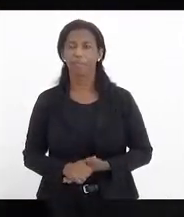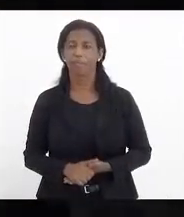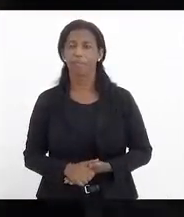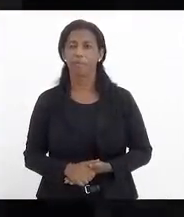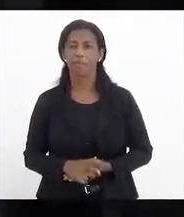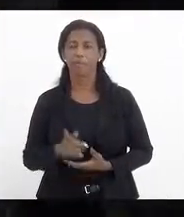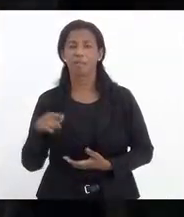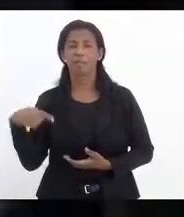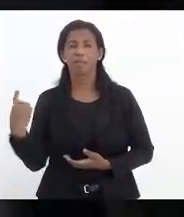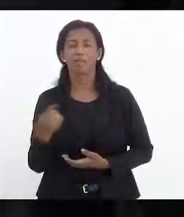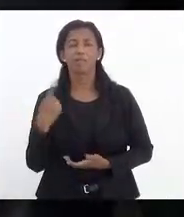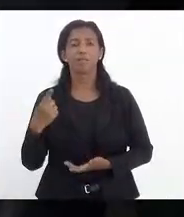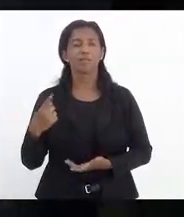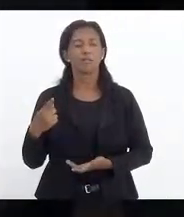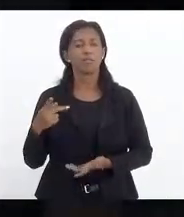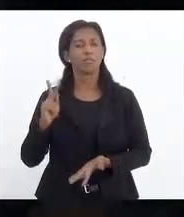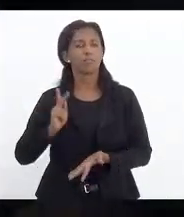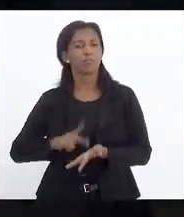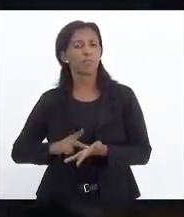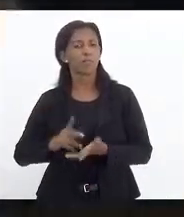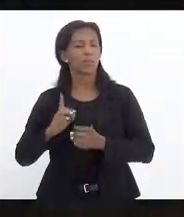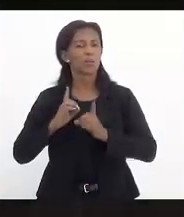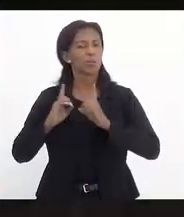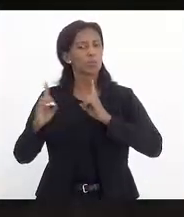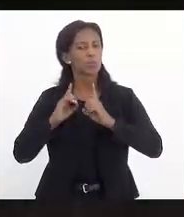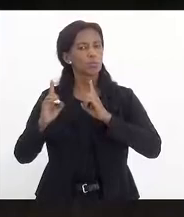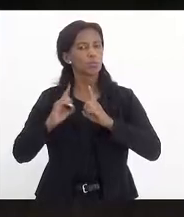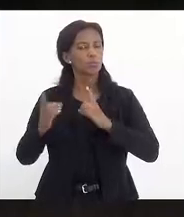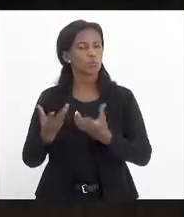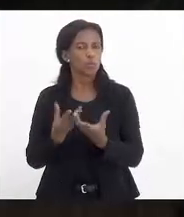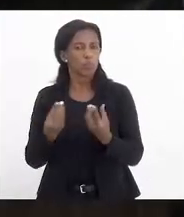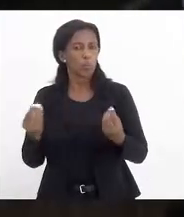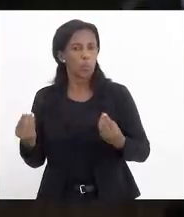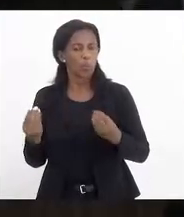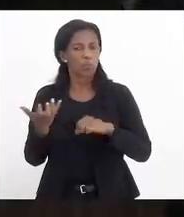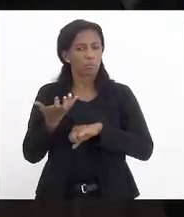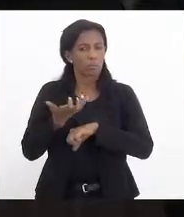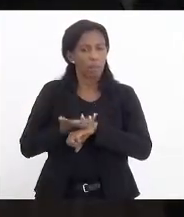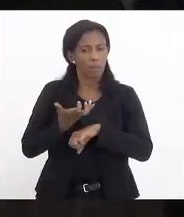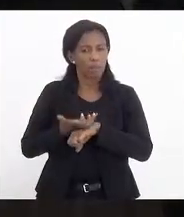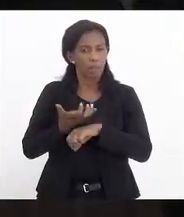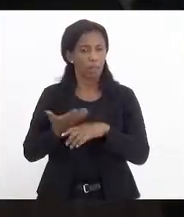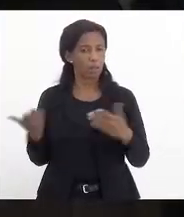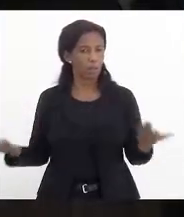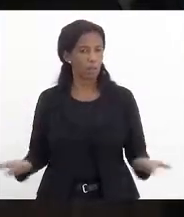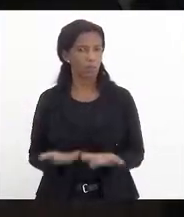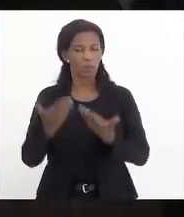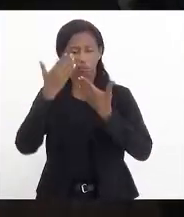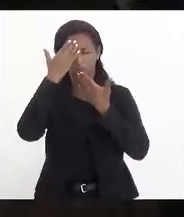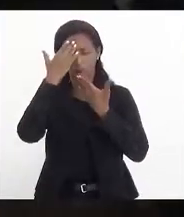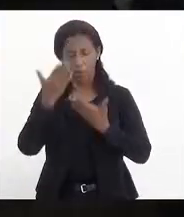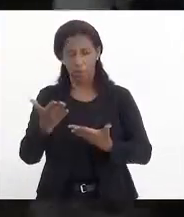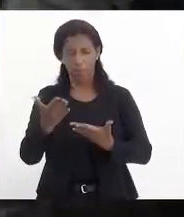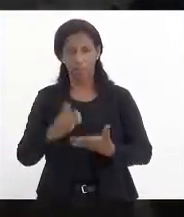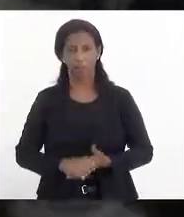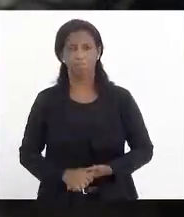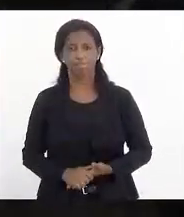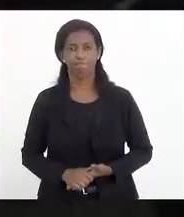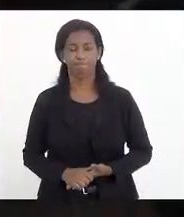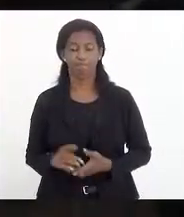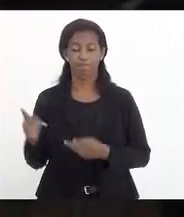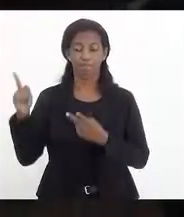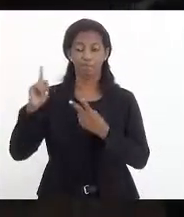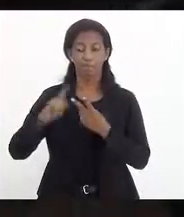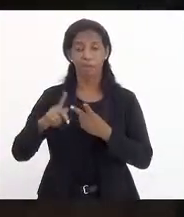que a gente realmente vamos poder discutir bastante essa matéria, e por isso agradeço a Vossa Excelência. Na questão da